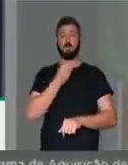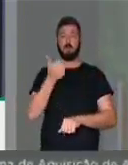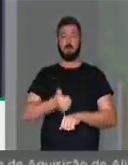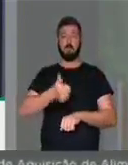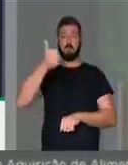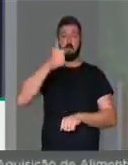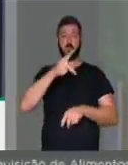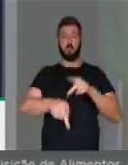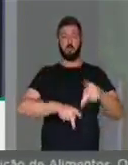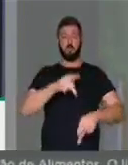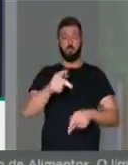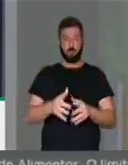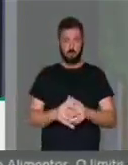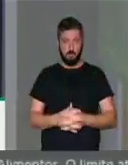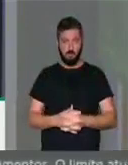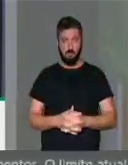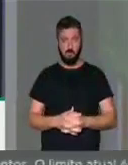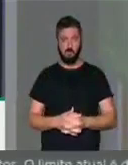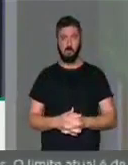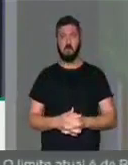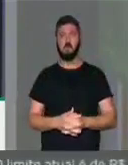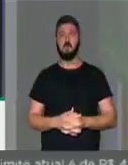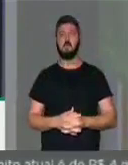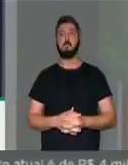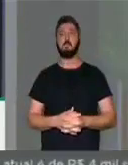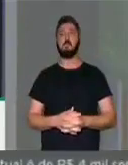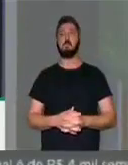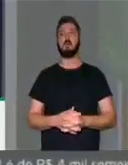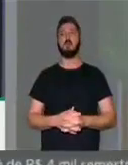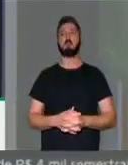vida do nosso povo brasileiro.